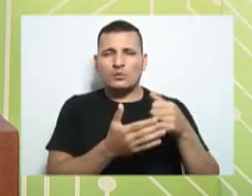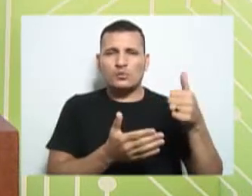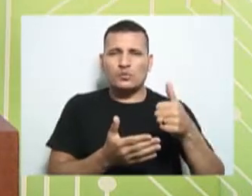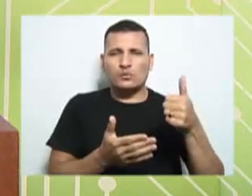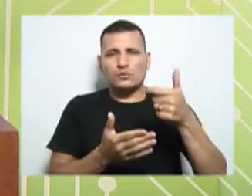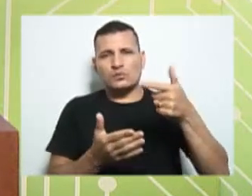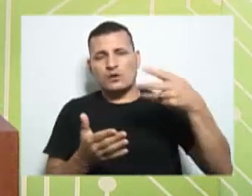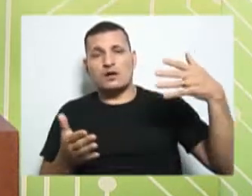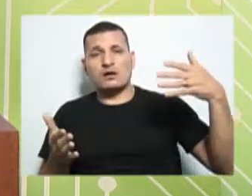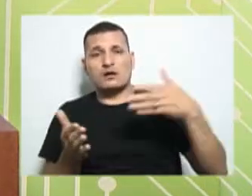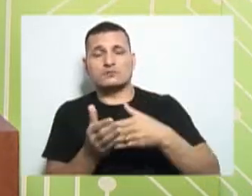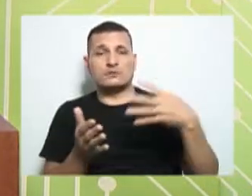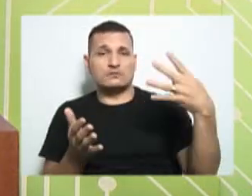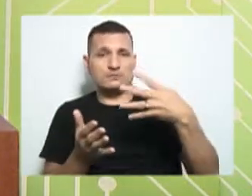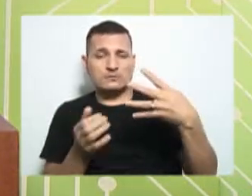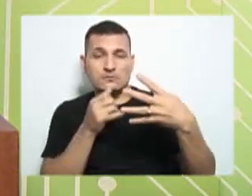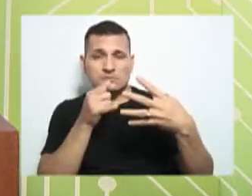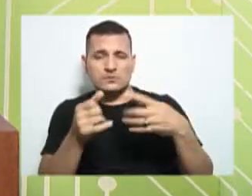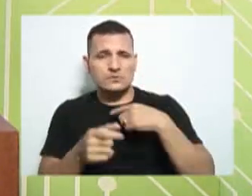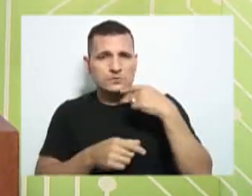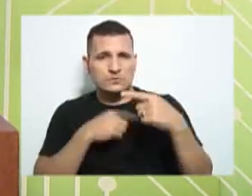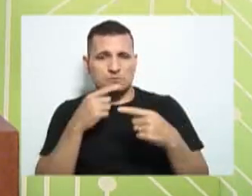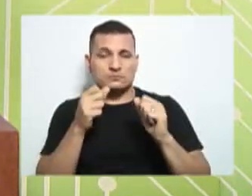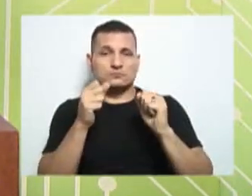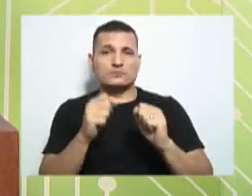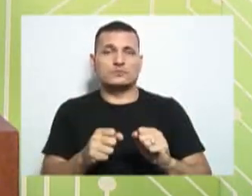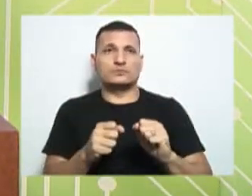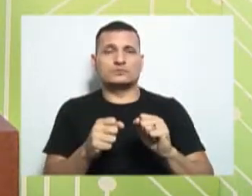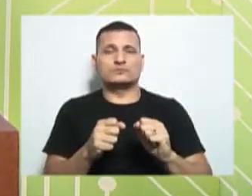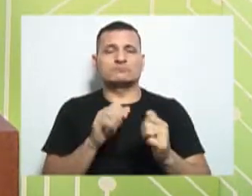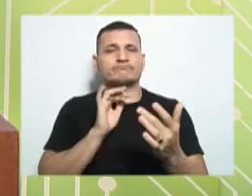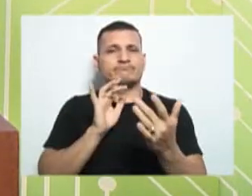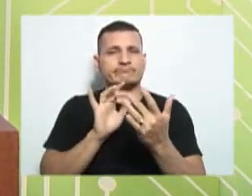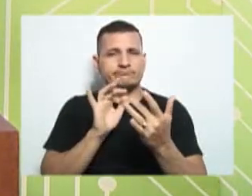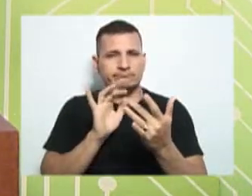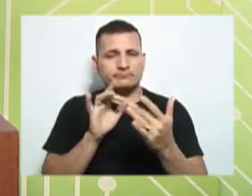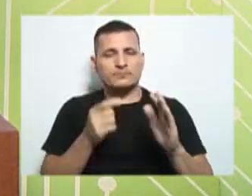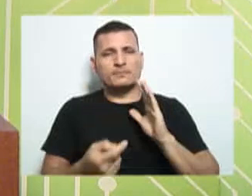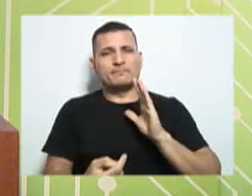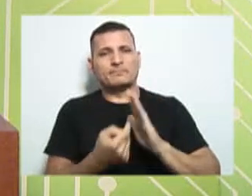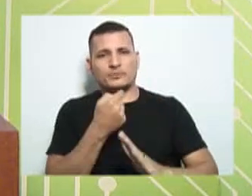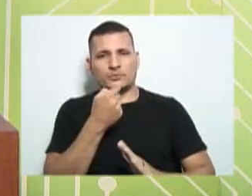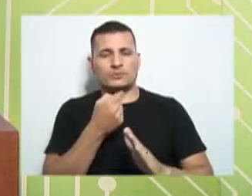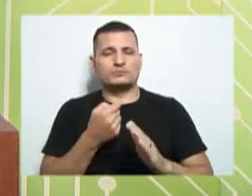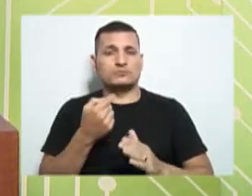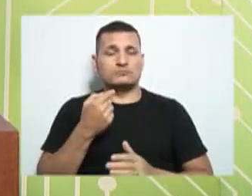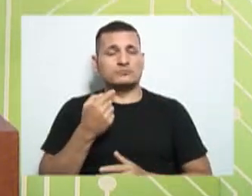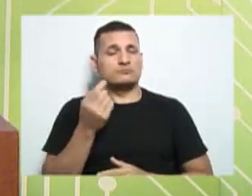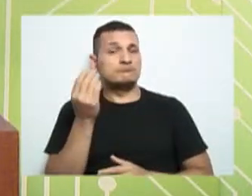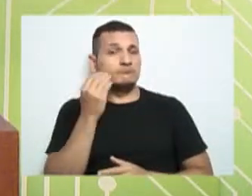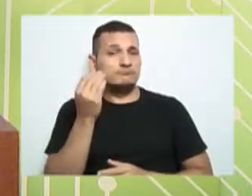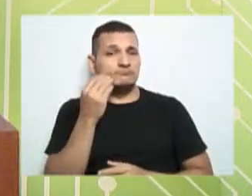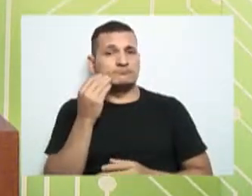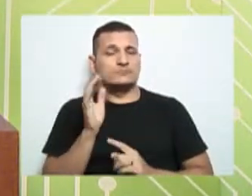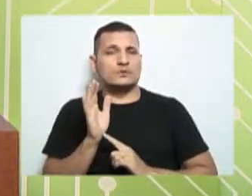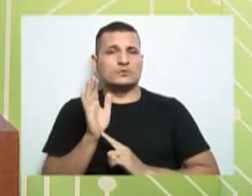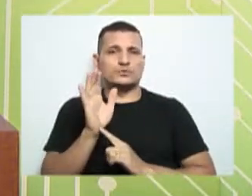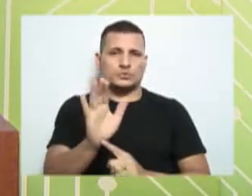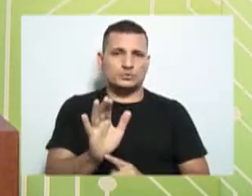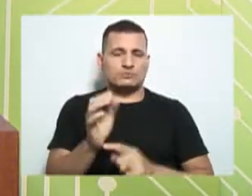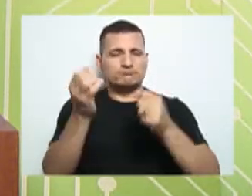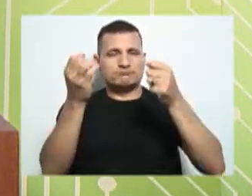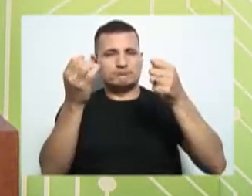aula 4 e surgir uma dúvida, vocês podem entrar em contato conosco, que nós vamos tentar da melhor